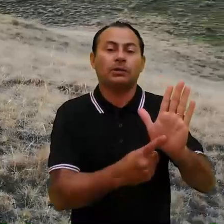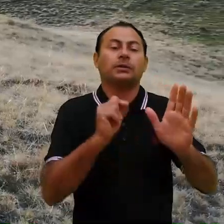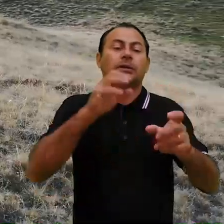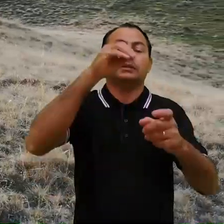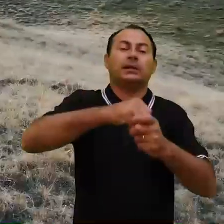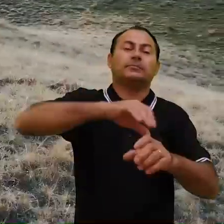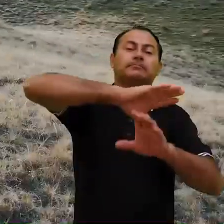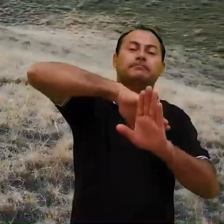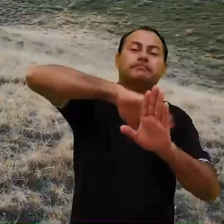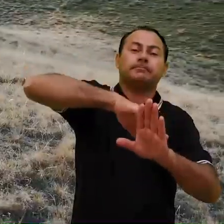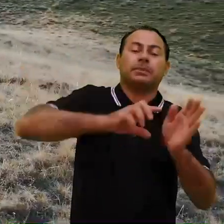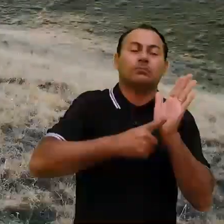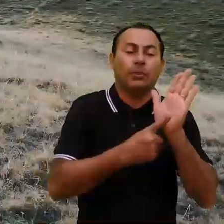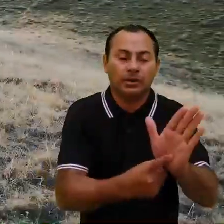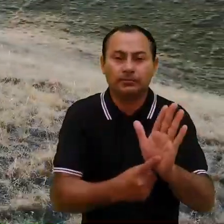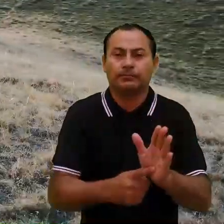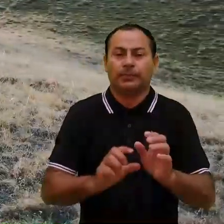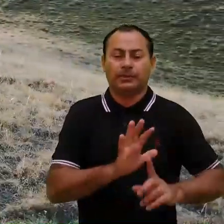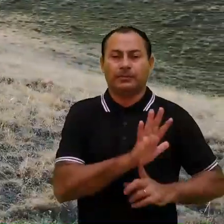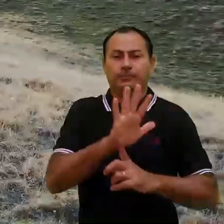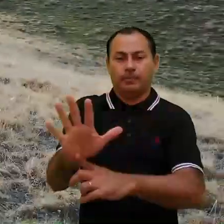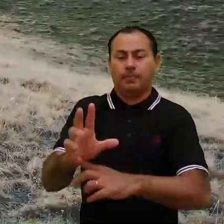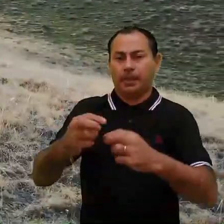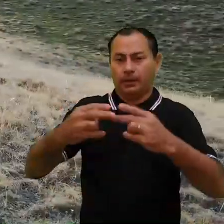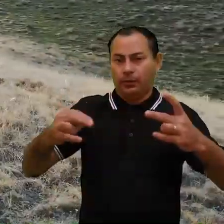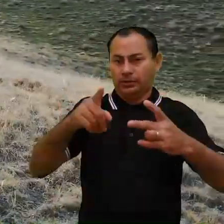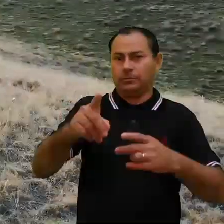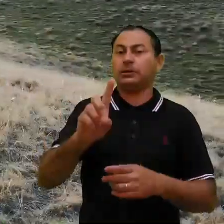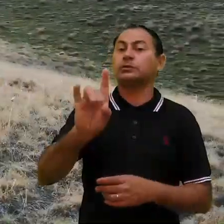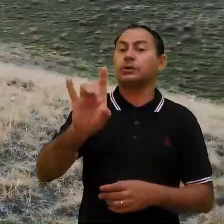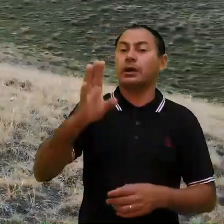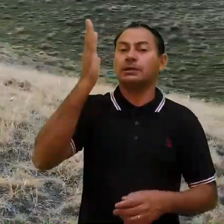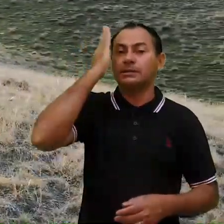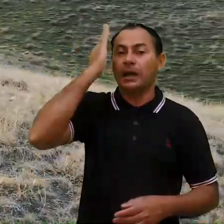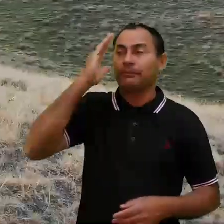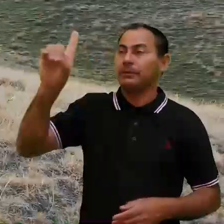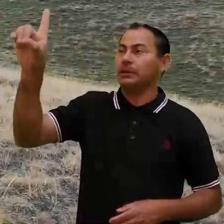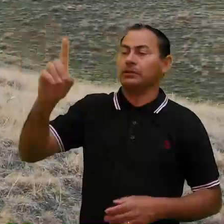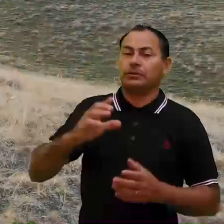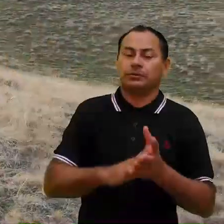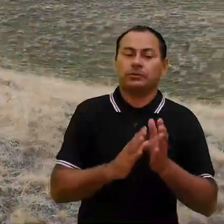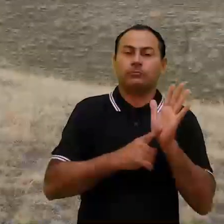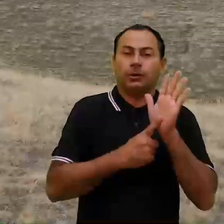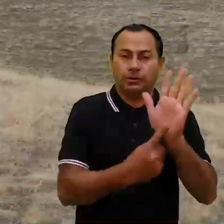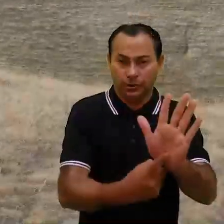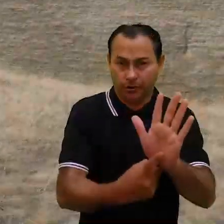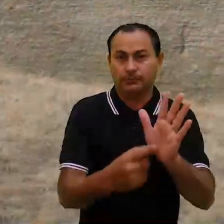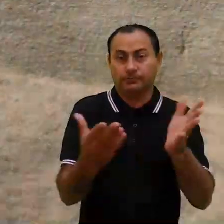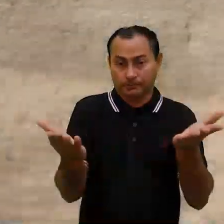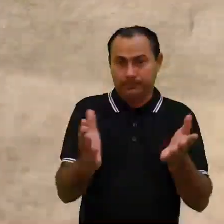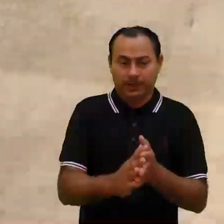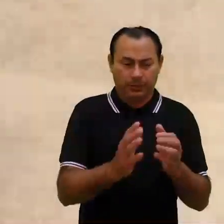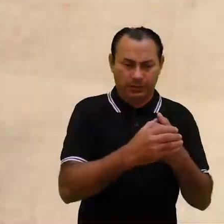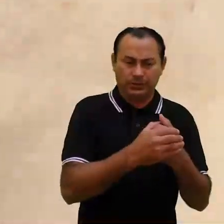dele. Tecnicamente, uma revelação é algo que você só sabe porque Deus tirou o véu. As duas áreas que